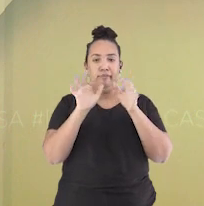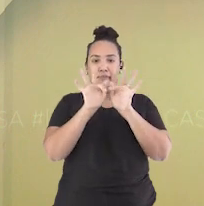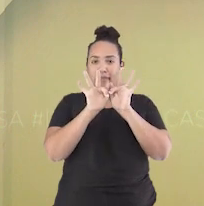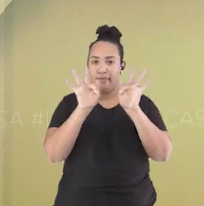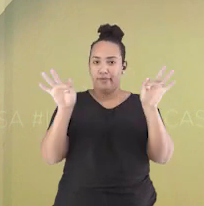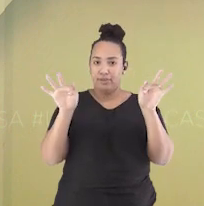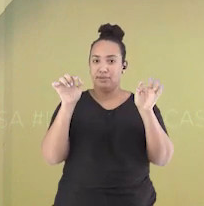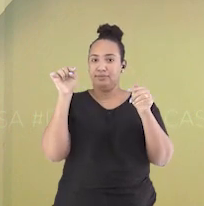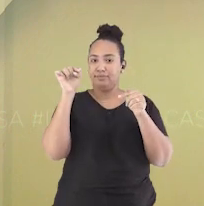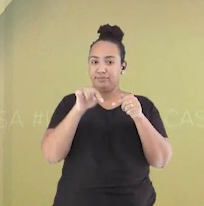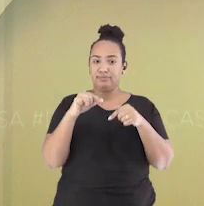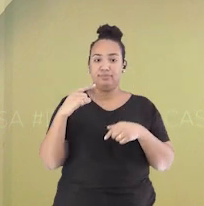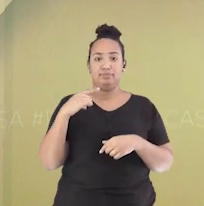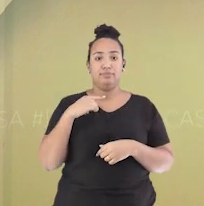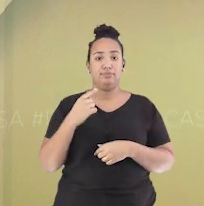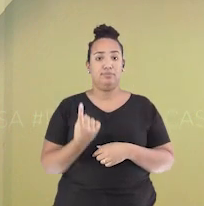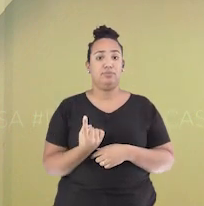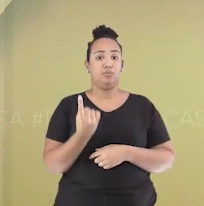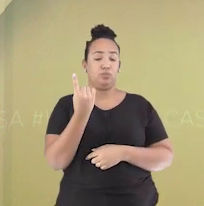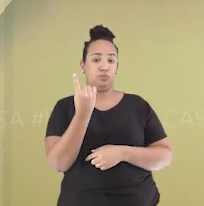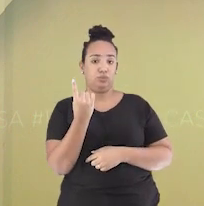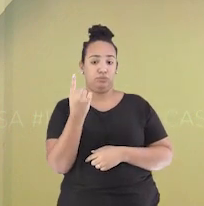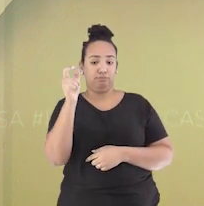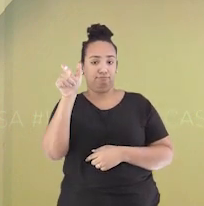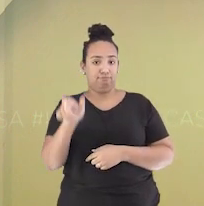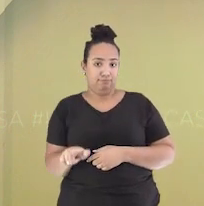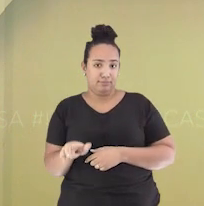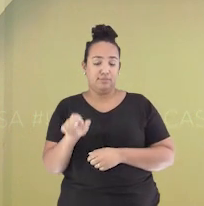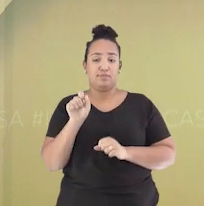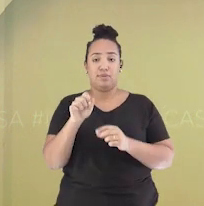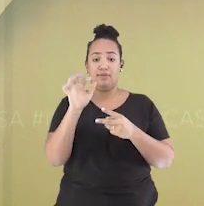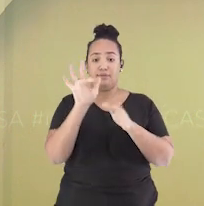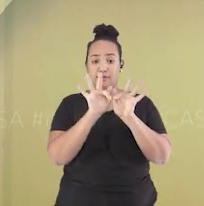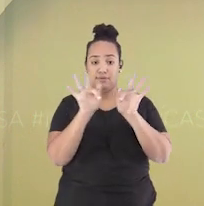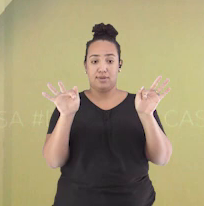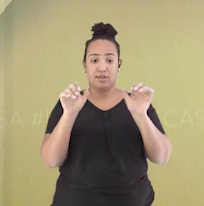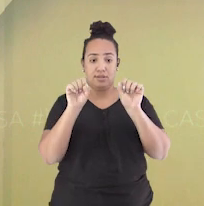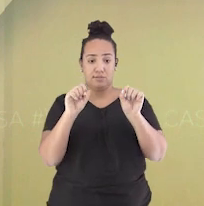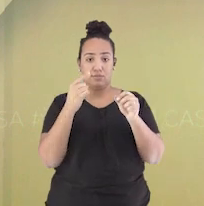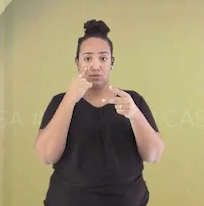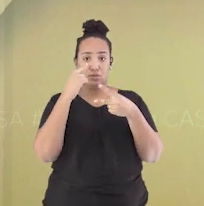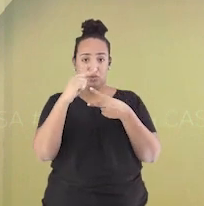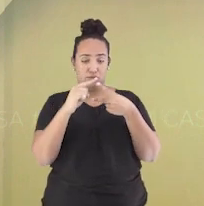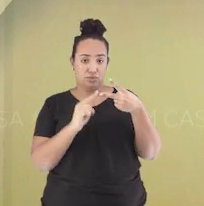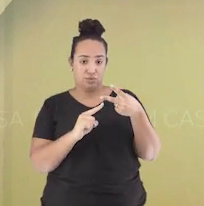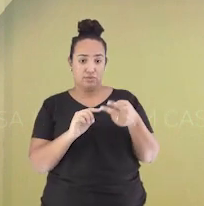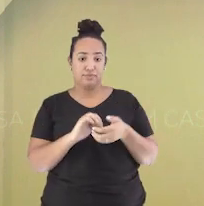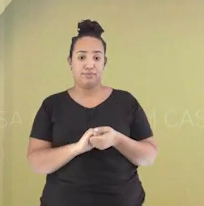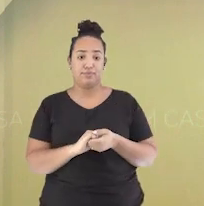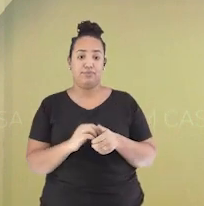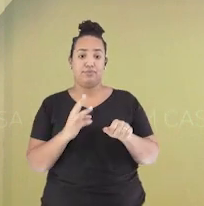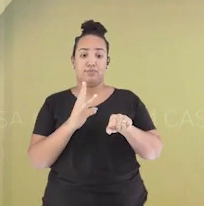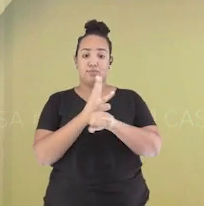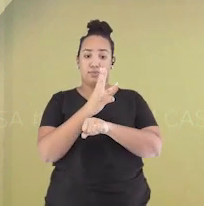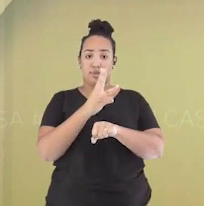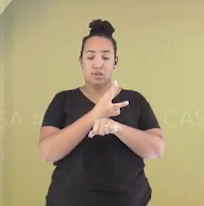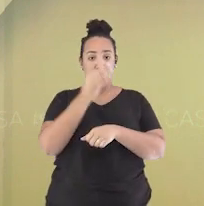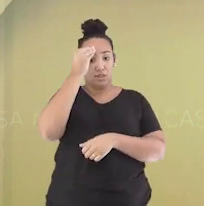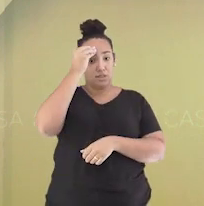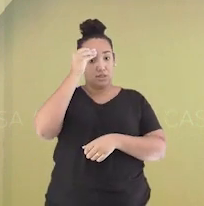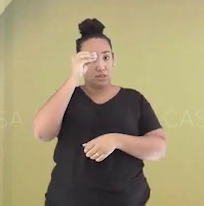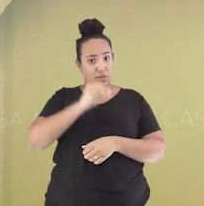presença de ao menos um verbo. Essa frase pode ser dividida dessa forma. O WhatsApp desiste de cobrar